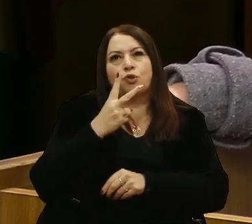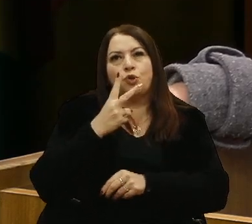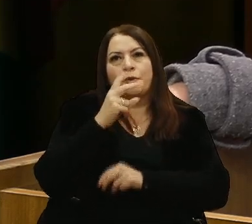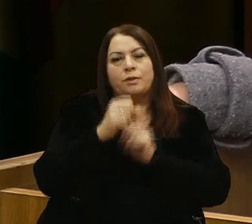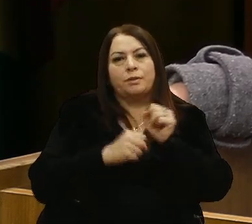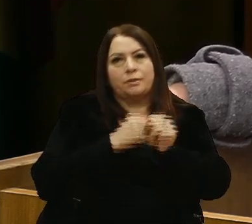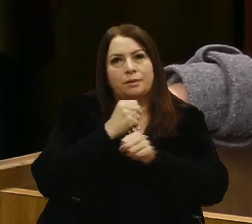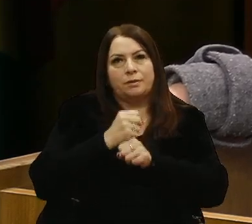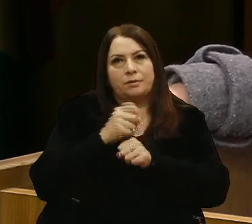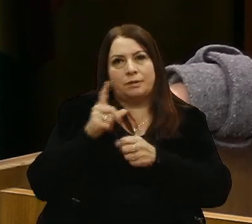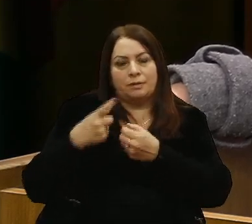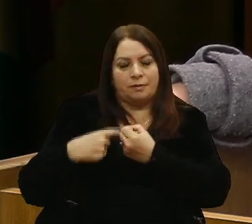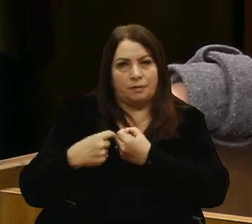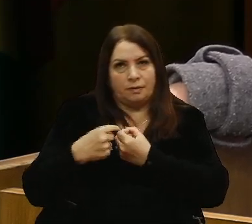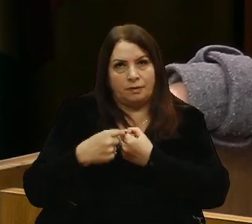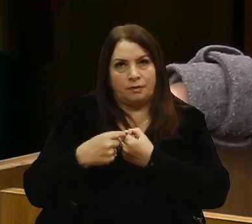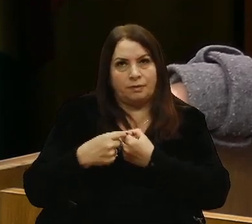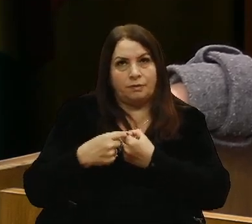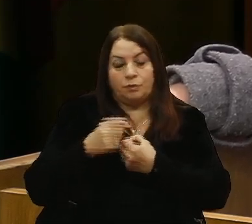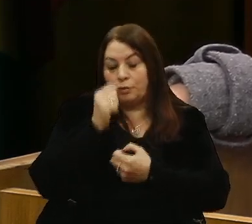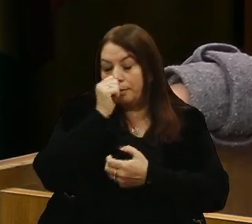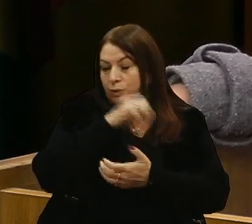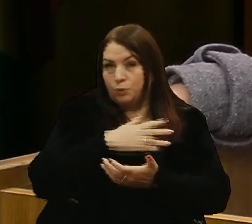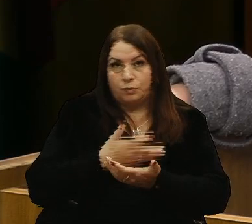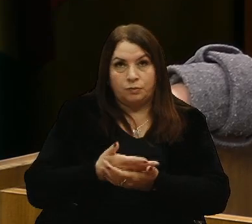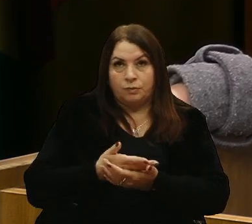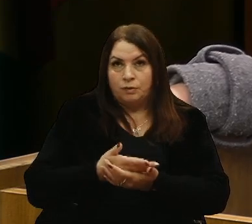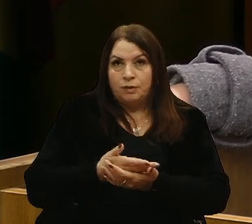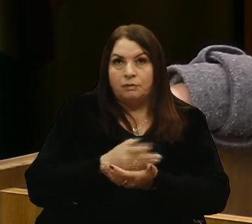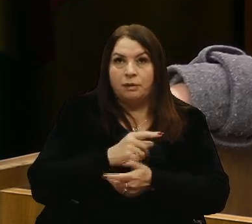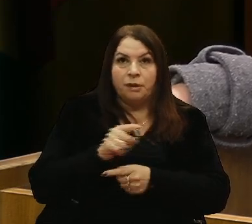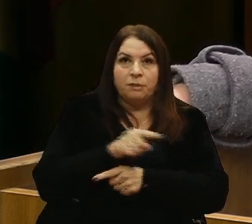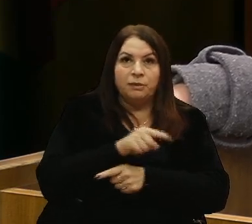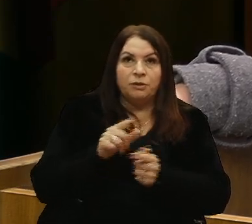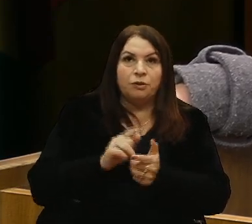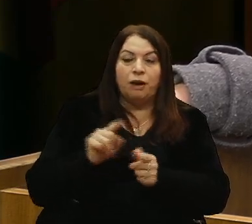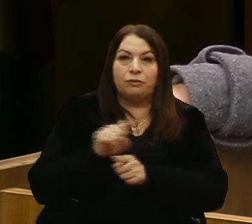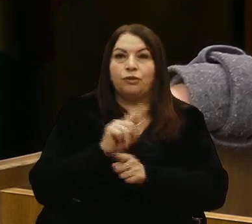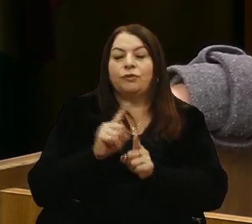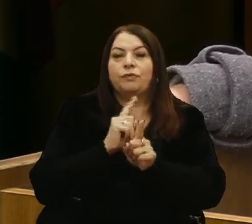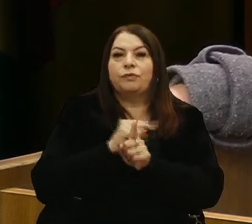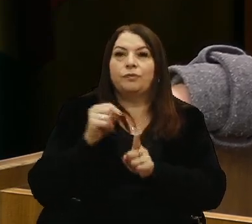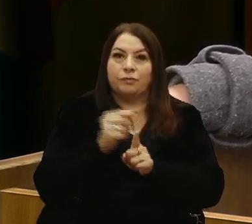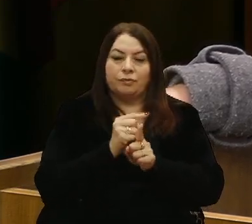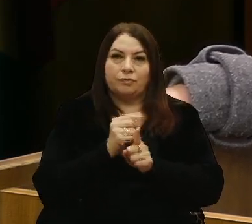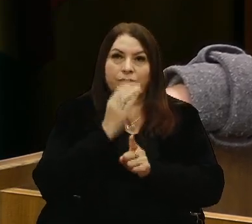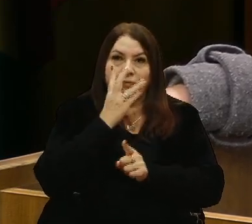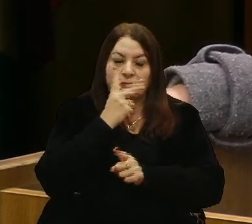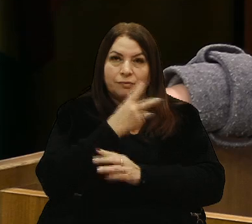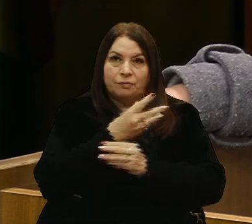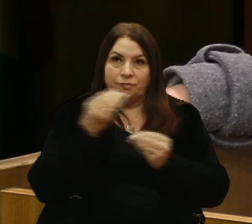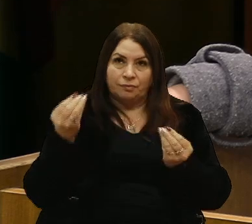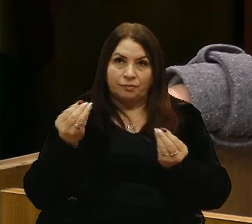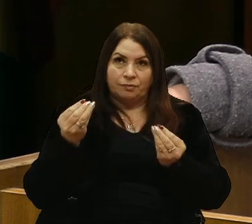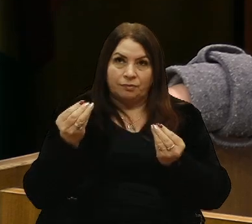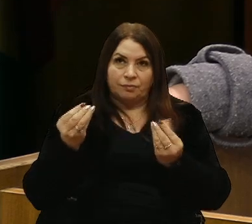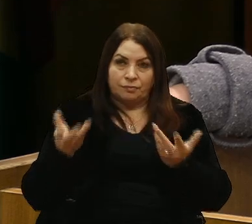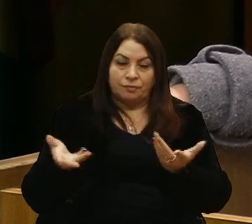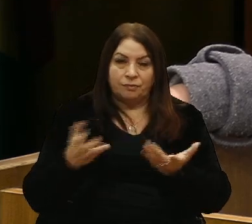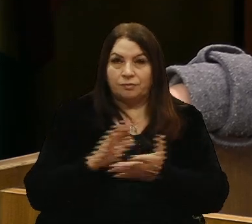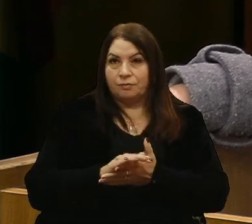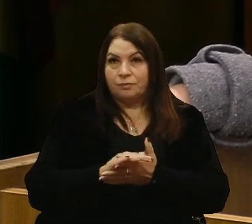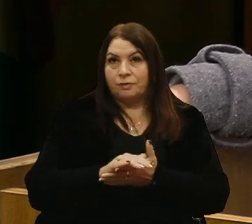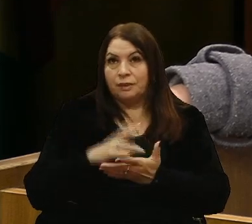nosso município, e isso é absurdo, porque quando a gente tem um diagnóstico que demora tanto, a